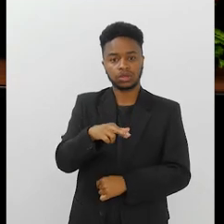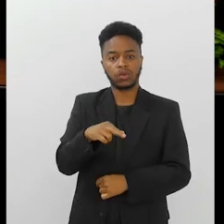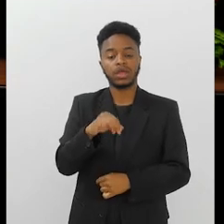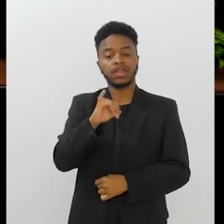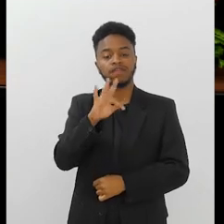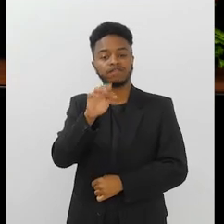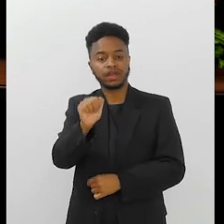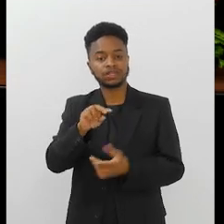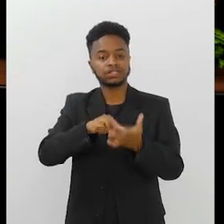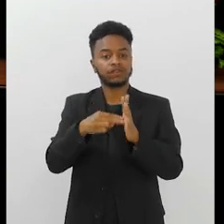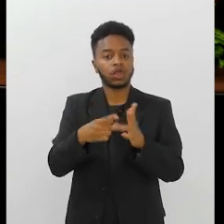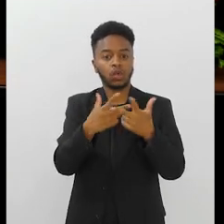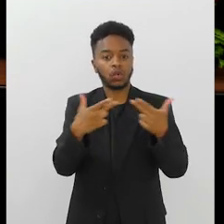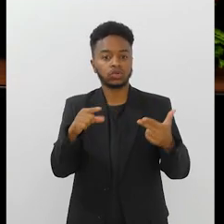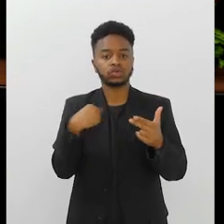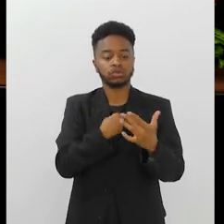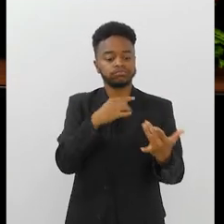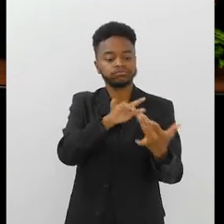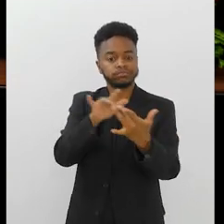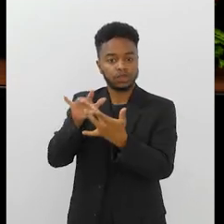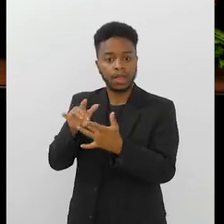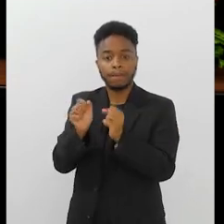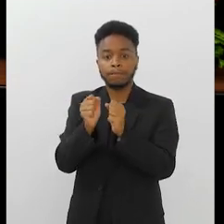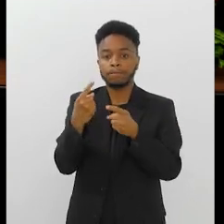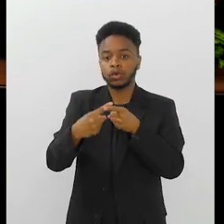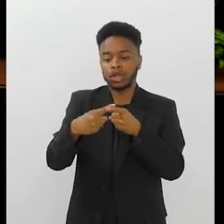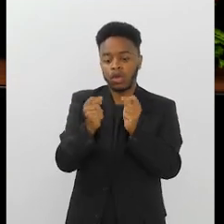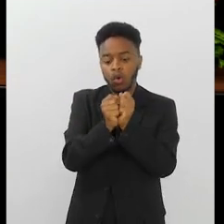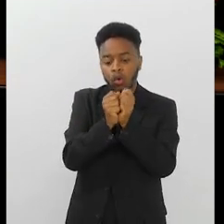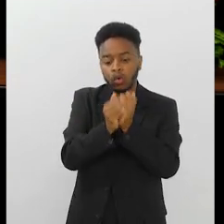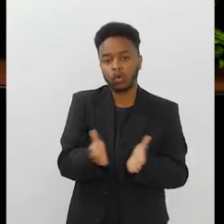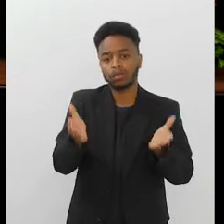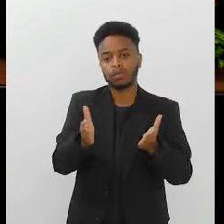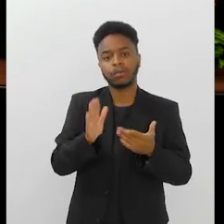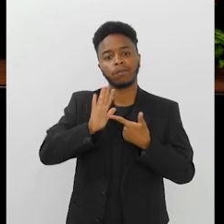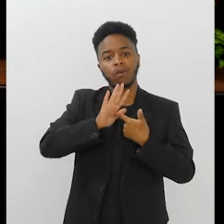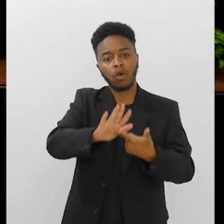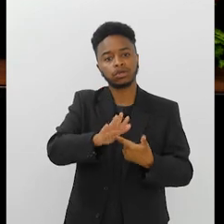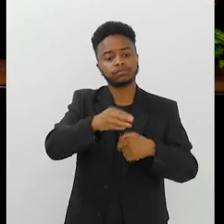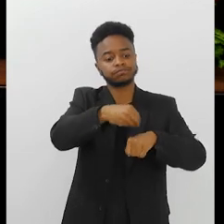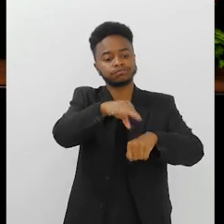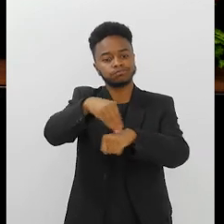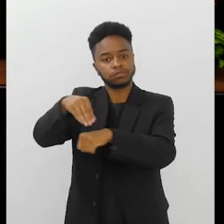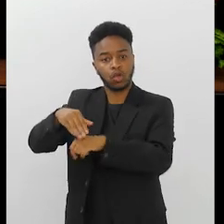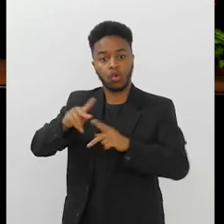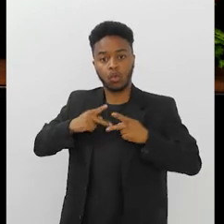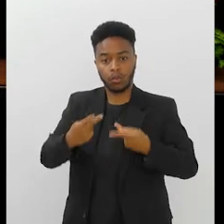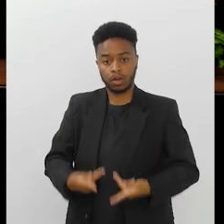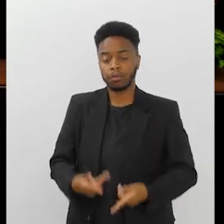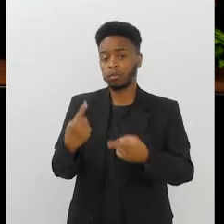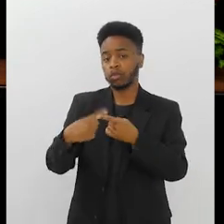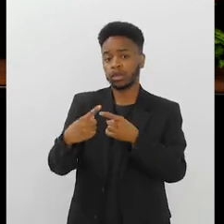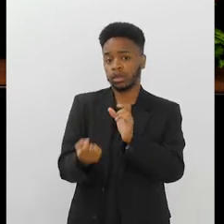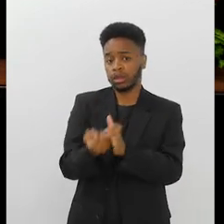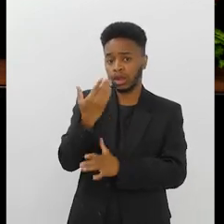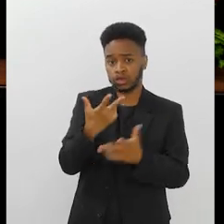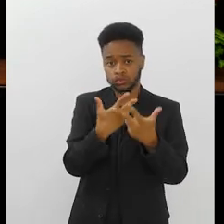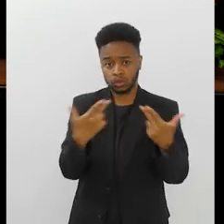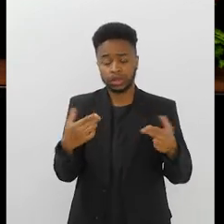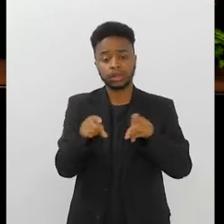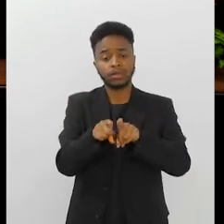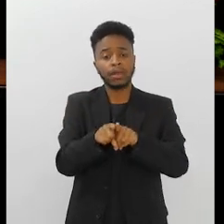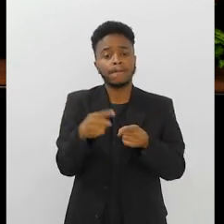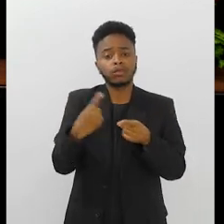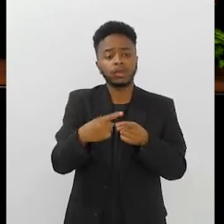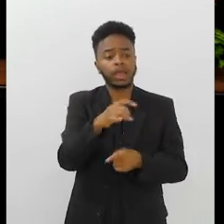acessa e a informação que orumila decodifica para trazer até o seres humanos todo motivo da criação e todo o motivo de